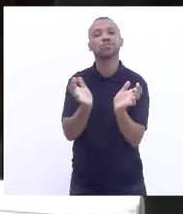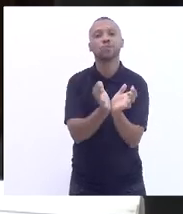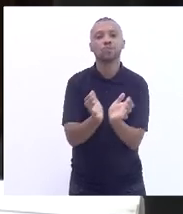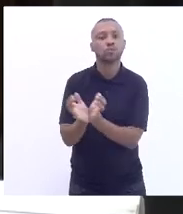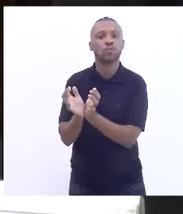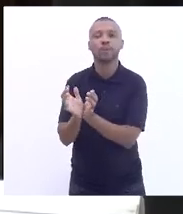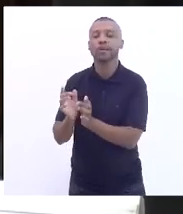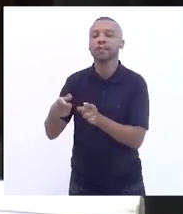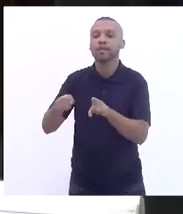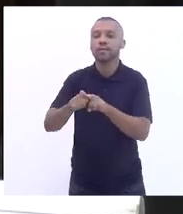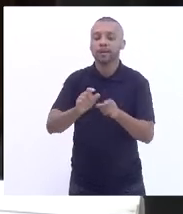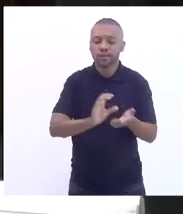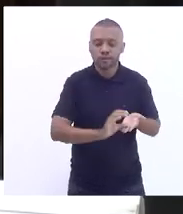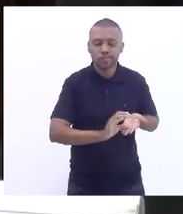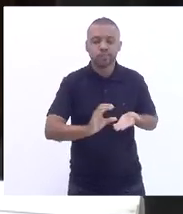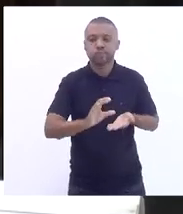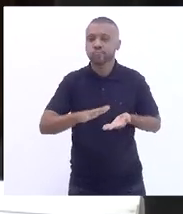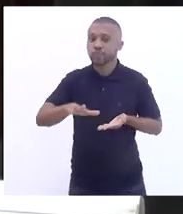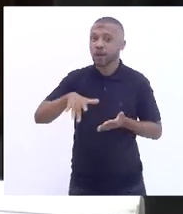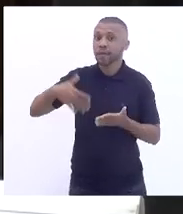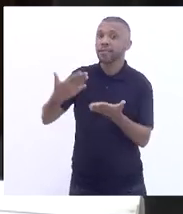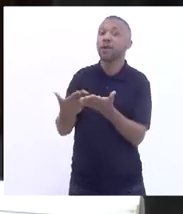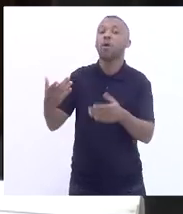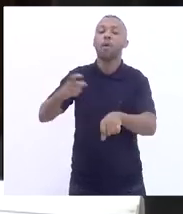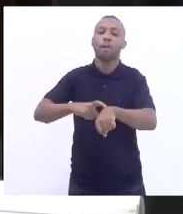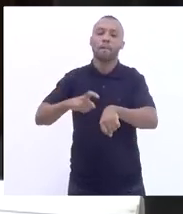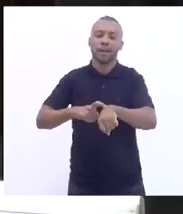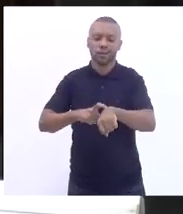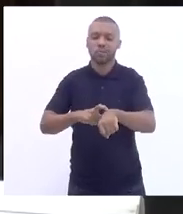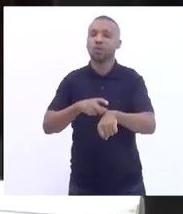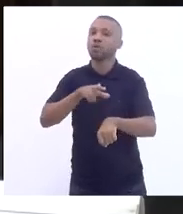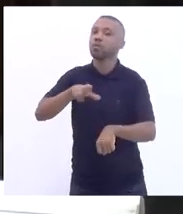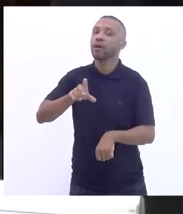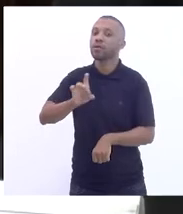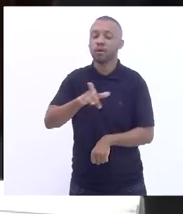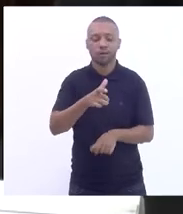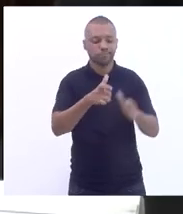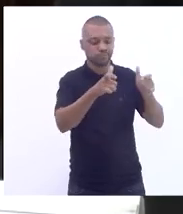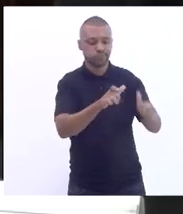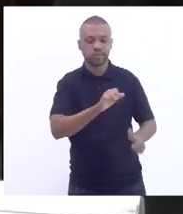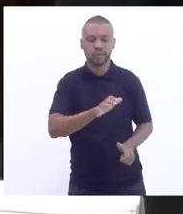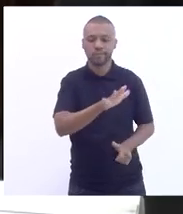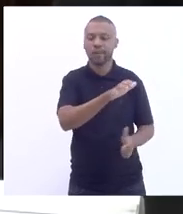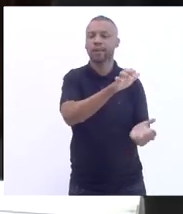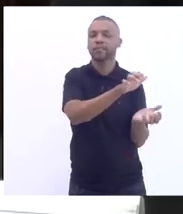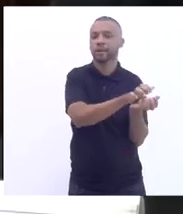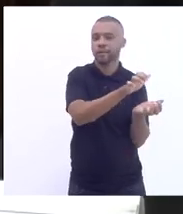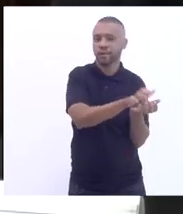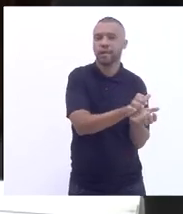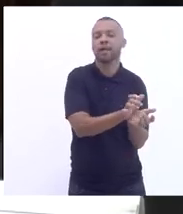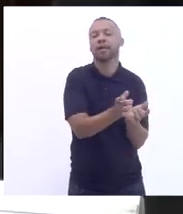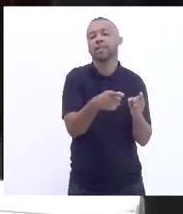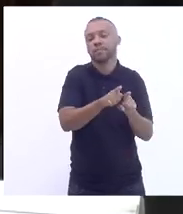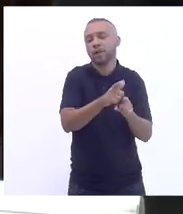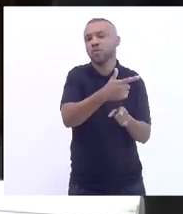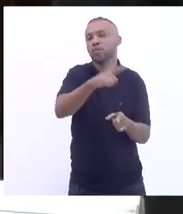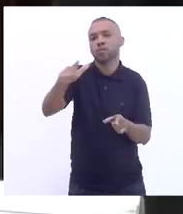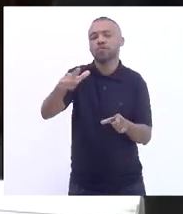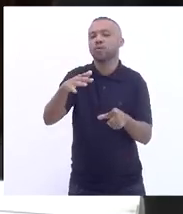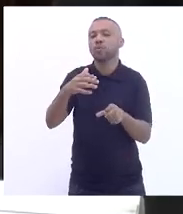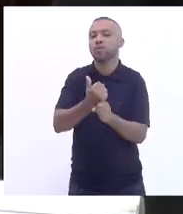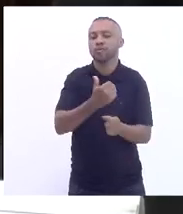renda até o momento do programa no geral né não são de Jacarezinho mas dentro de comunidades foi praticamente 200 mil